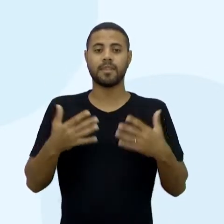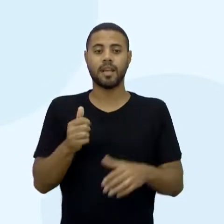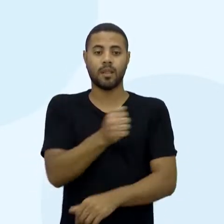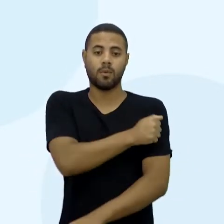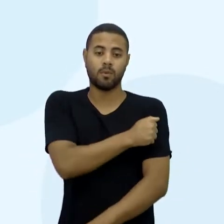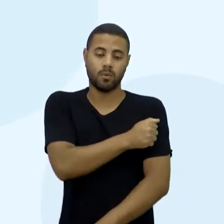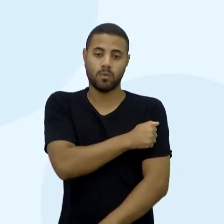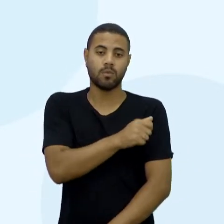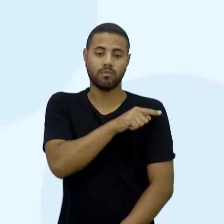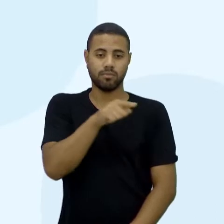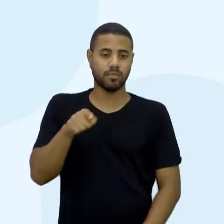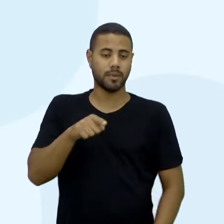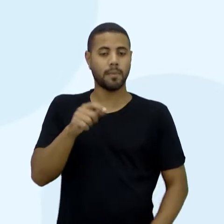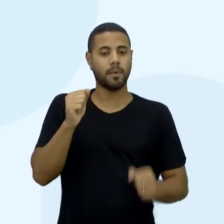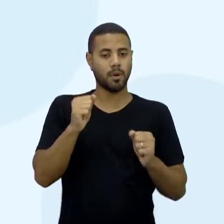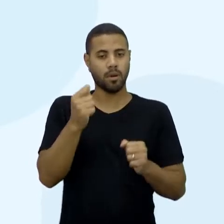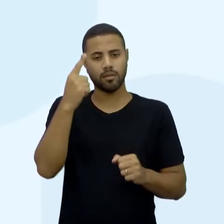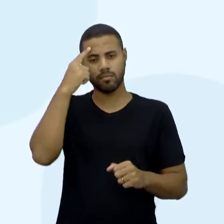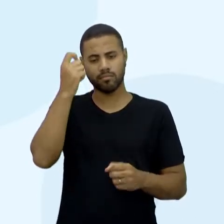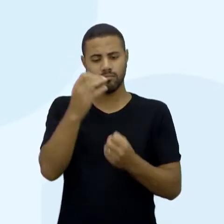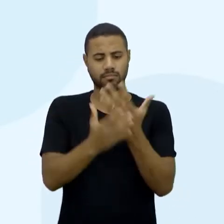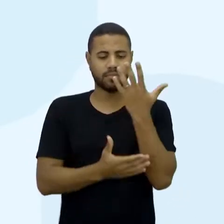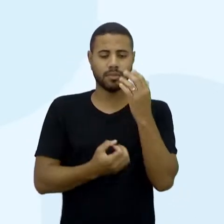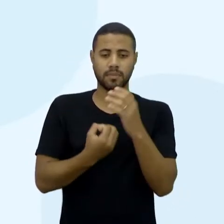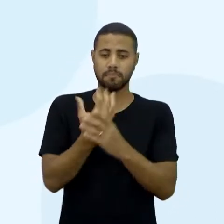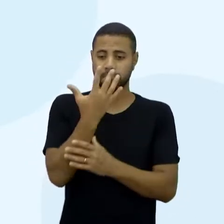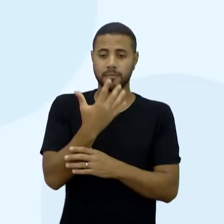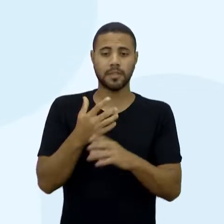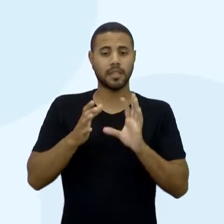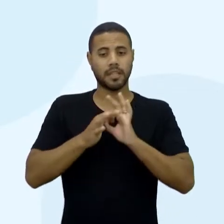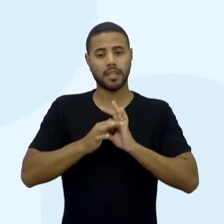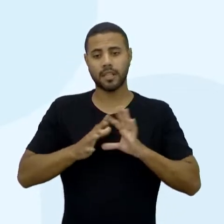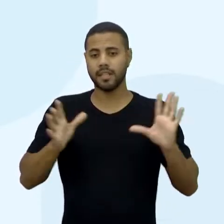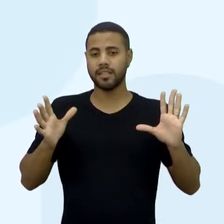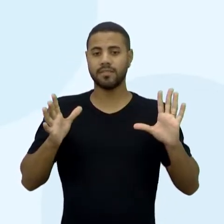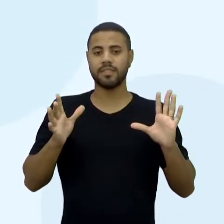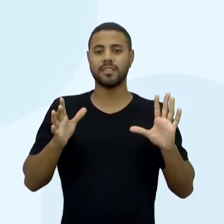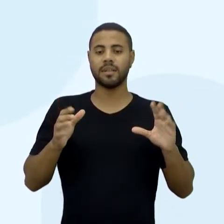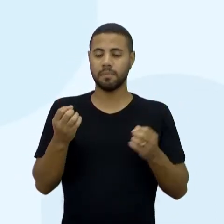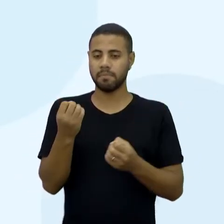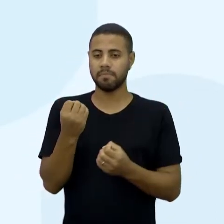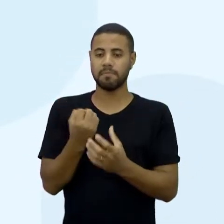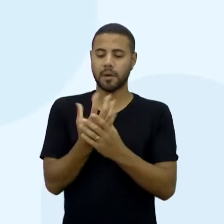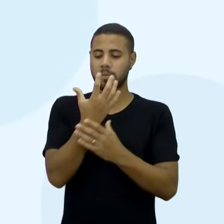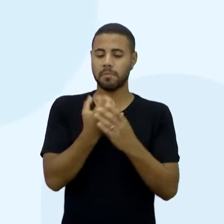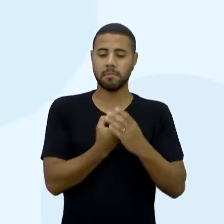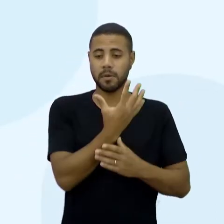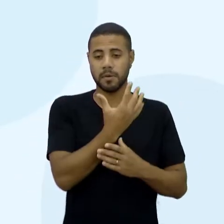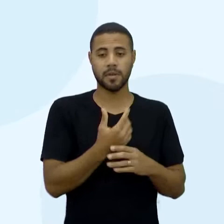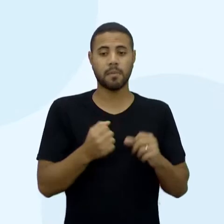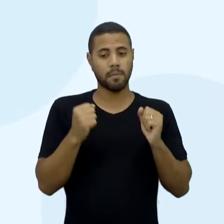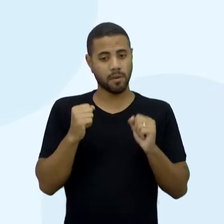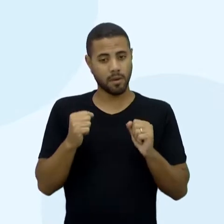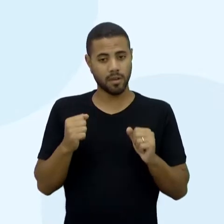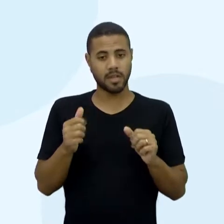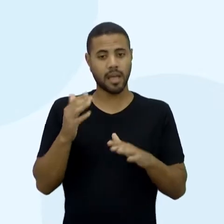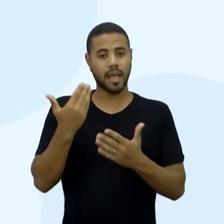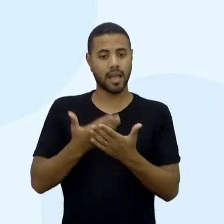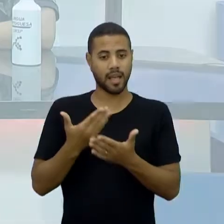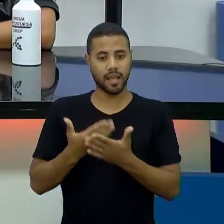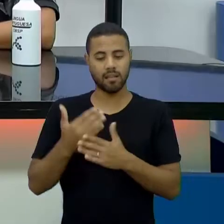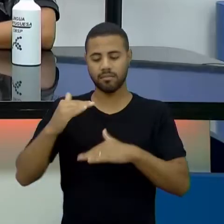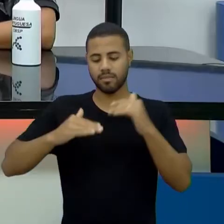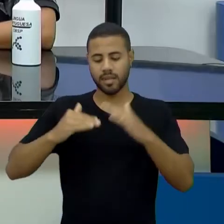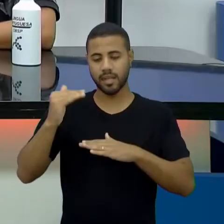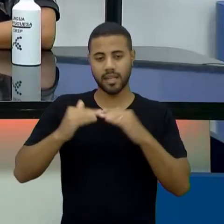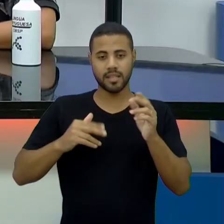alunos aí têm toda a questão da criatividade na hora processos criativos, sempre está envolvido, né? Principalmente das aulas práticas em que eles